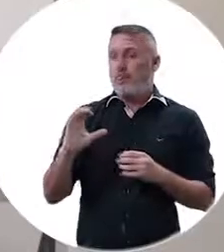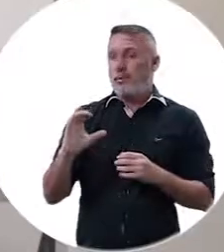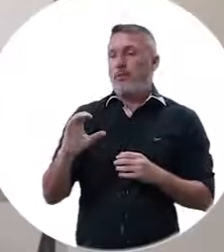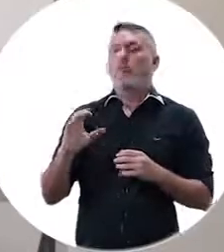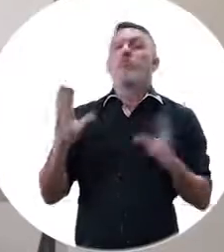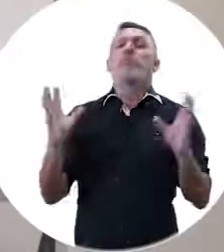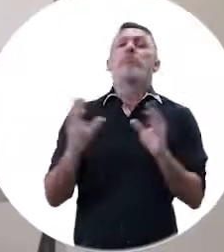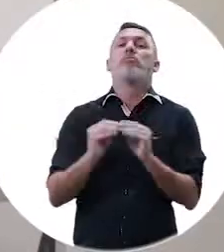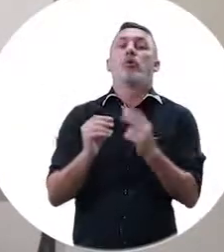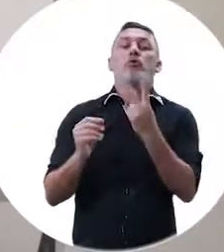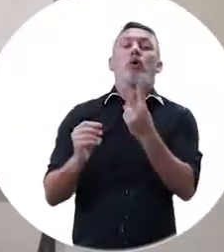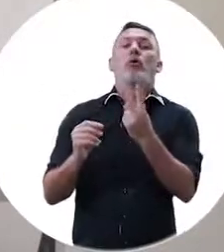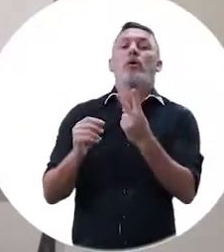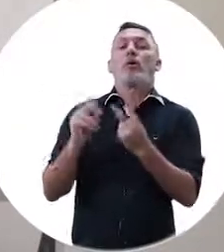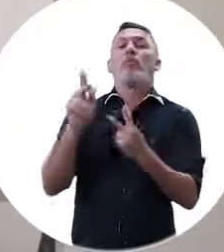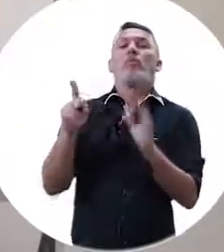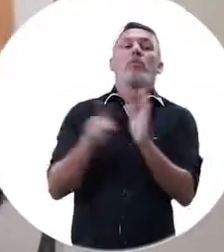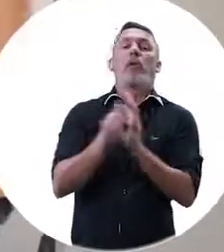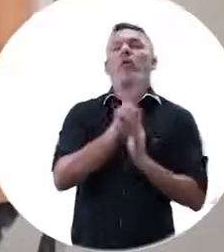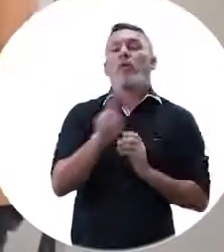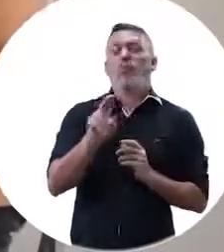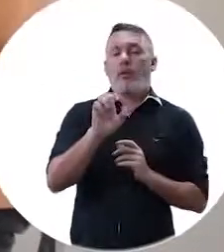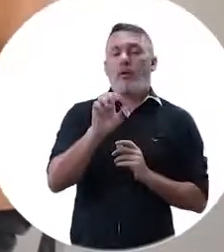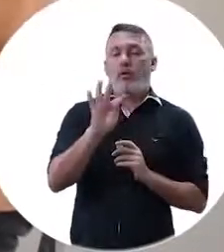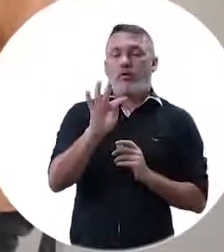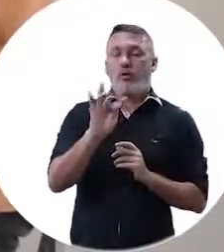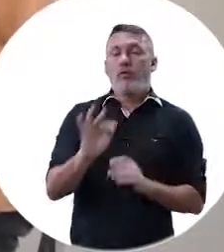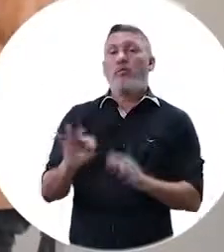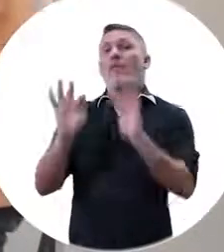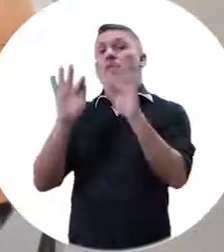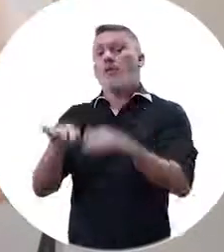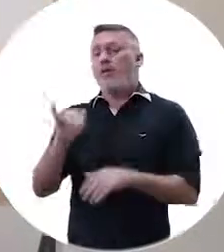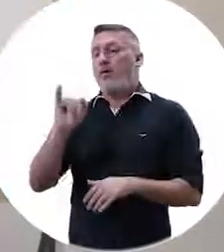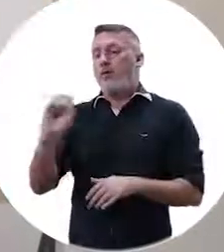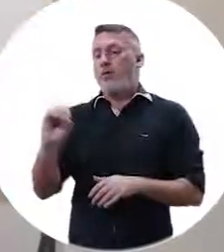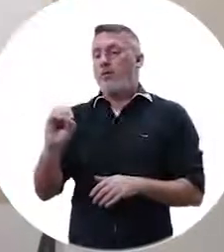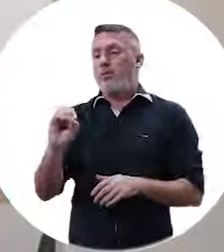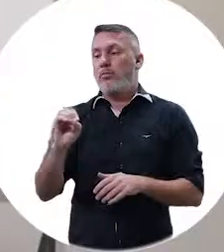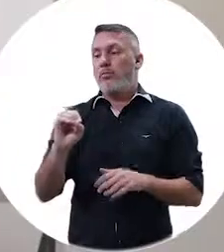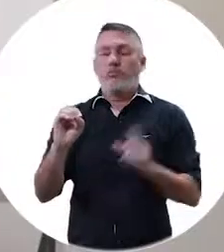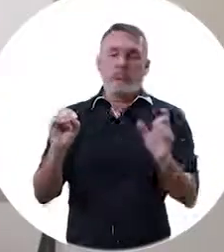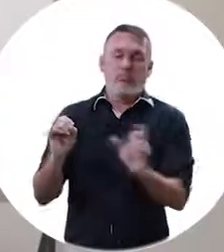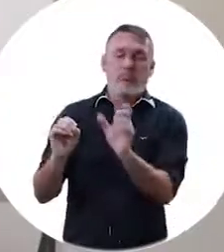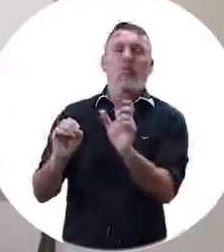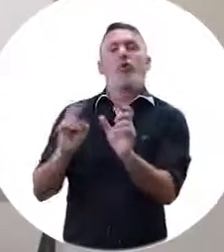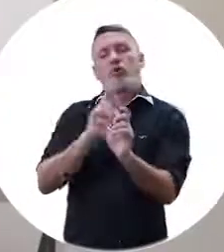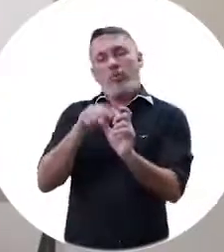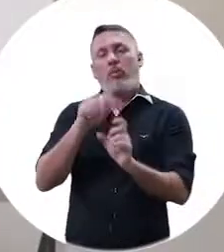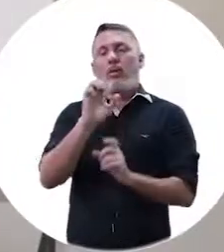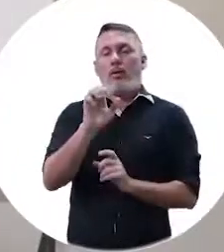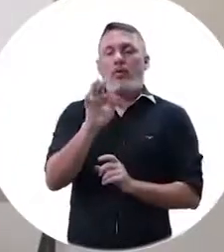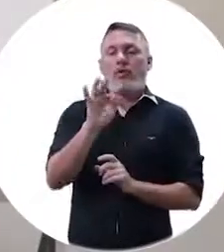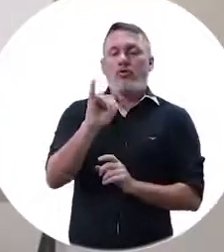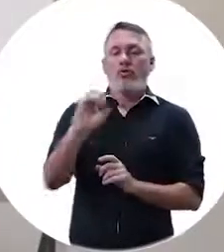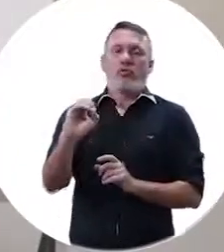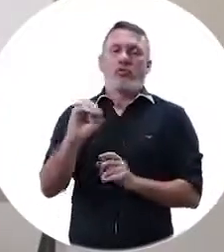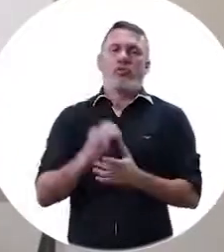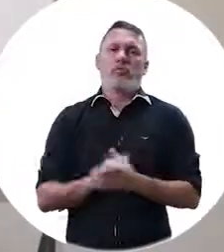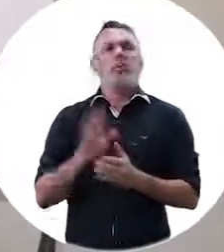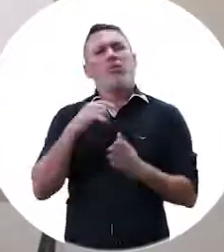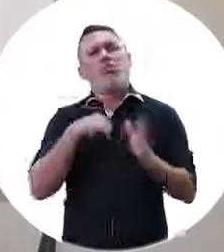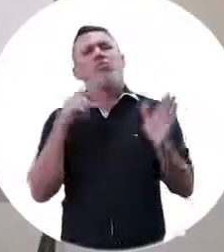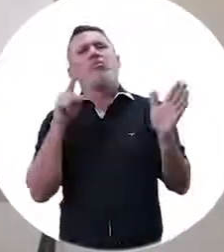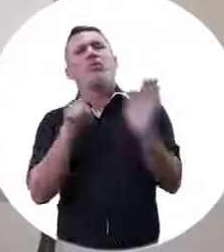carbonos, prefixo et, terminação de radical, il. Esse aqui é o etil. Aí